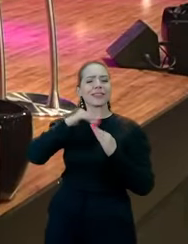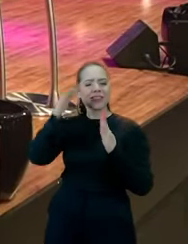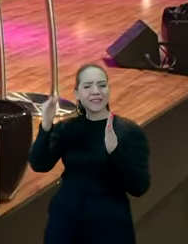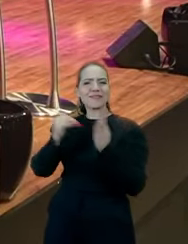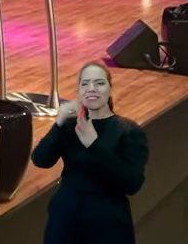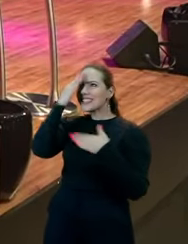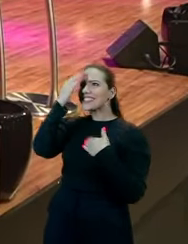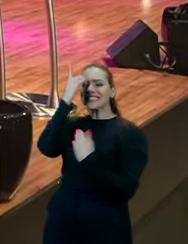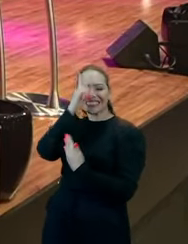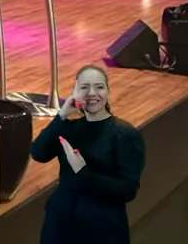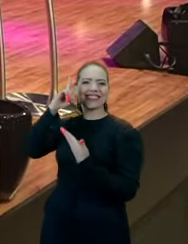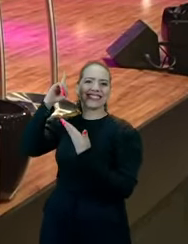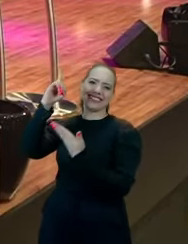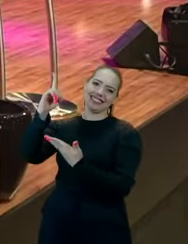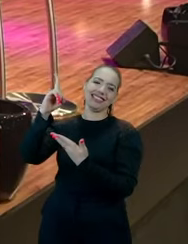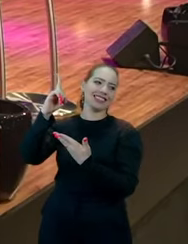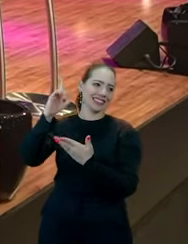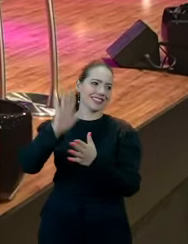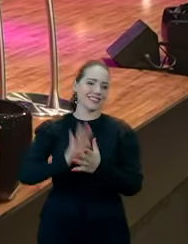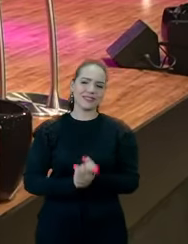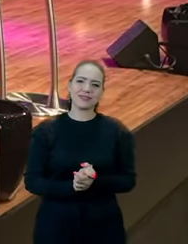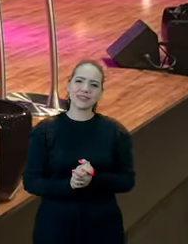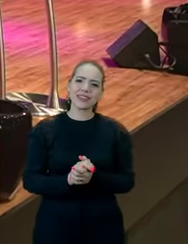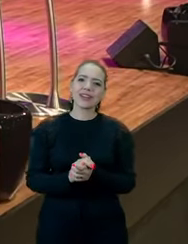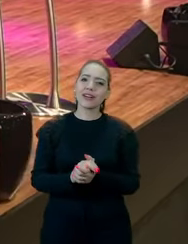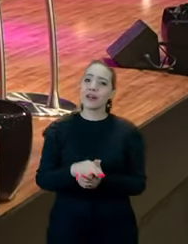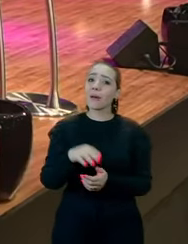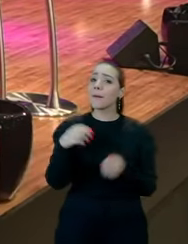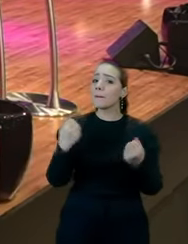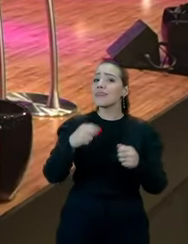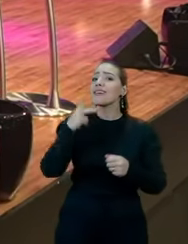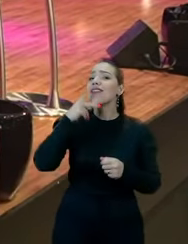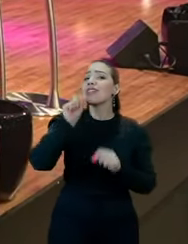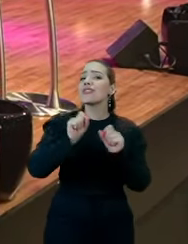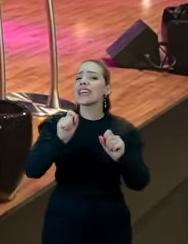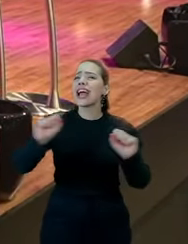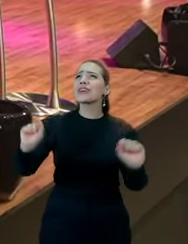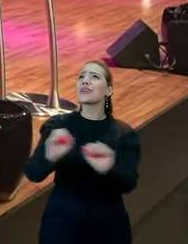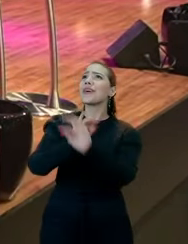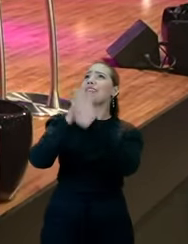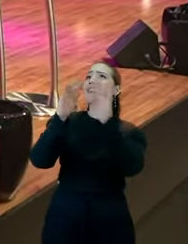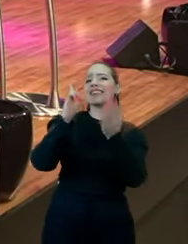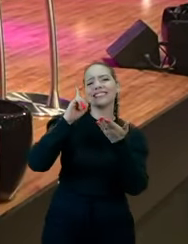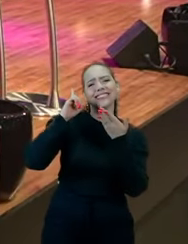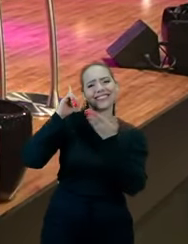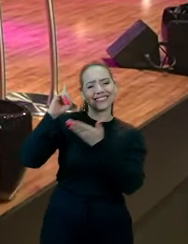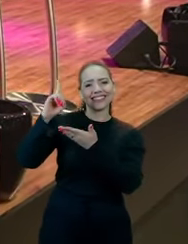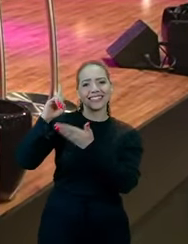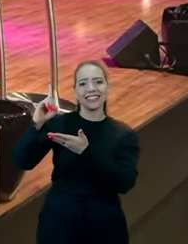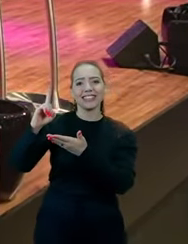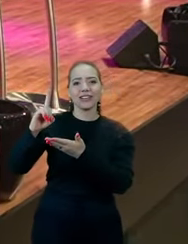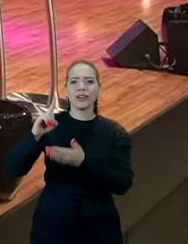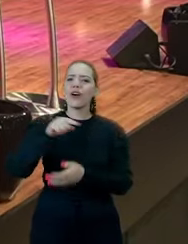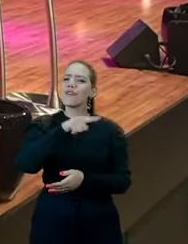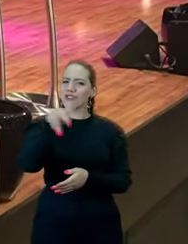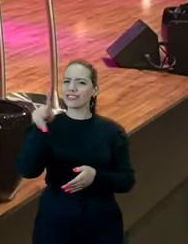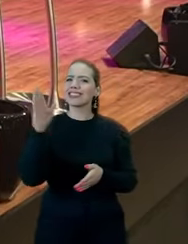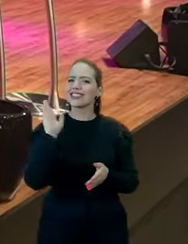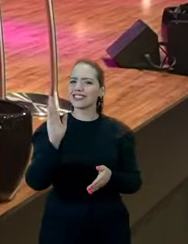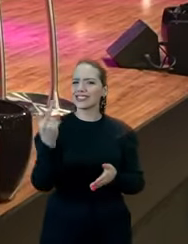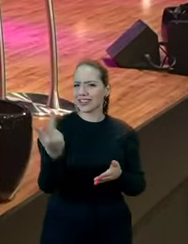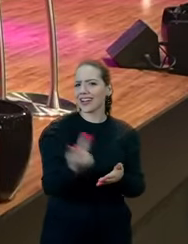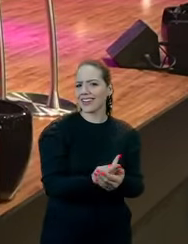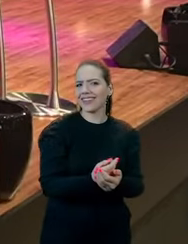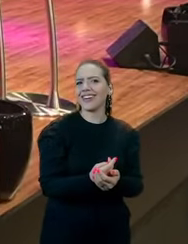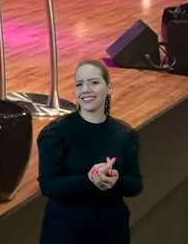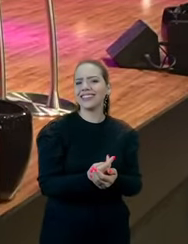assim, amém. Glória a Deus. Aleluia, amém. Já passou, já aconteceu, tenho certeza. Você não foi, depois